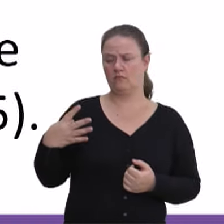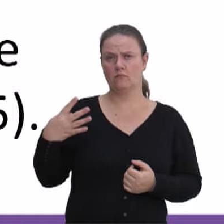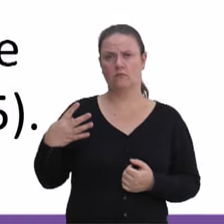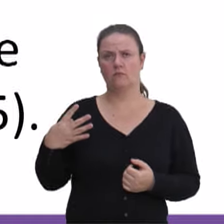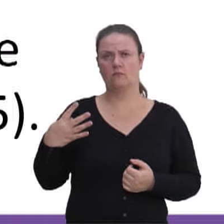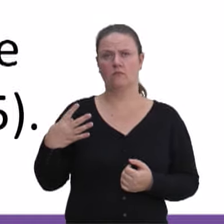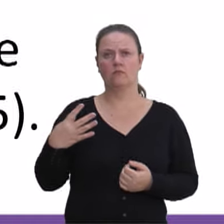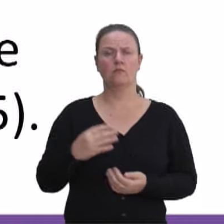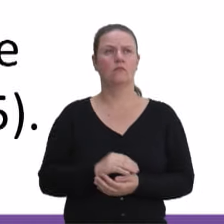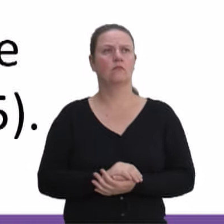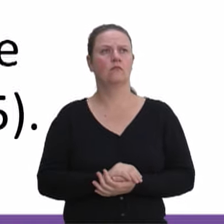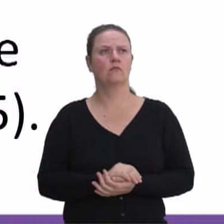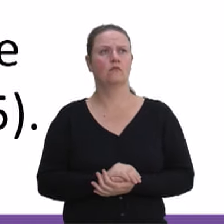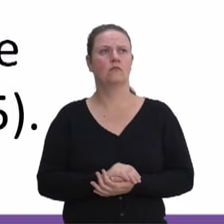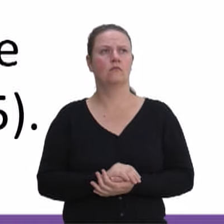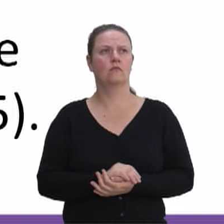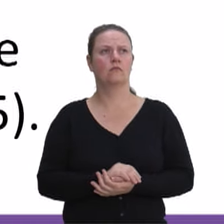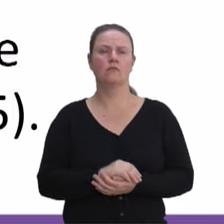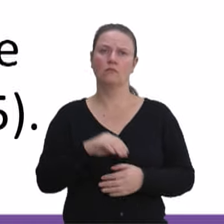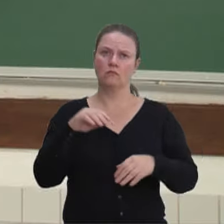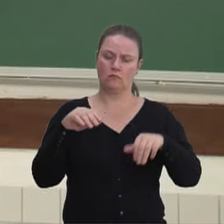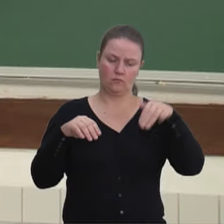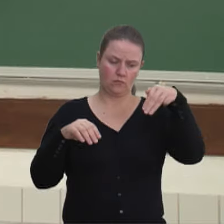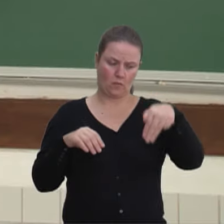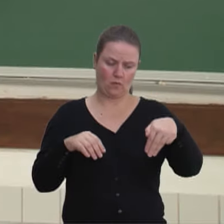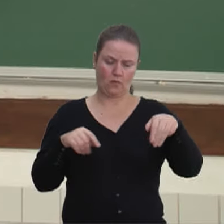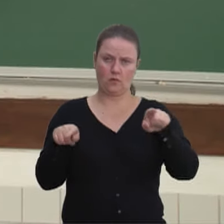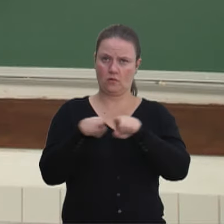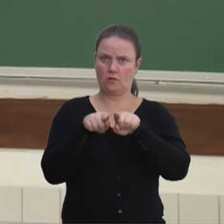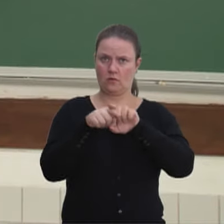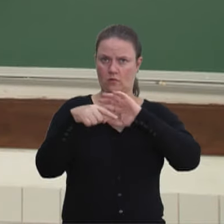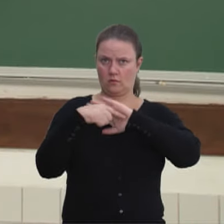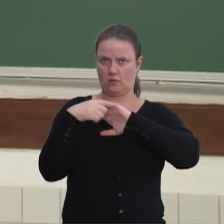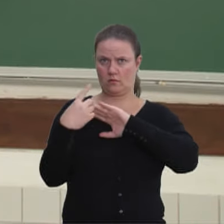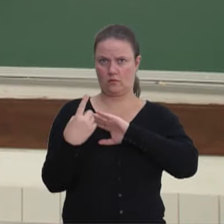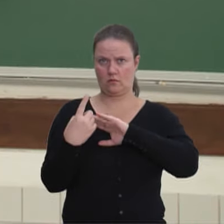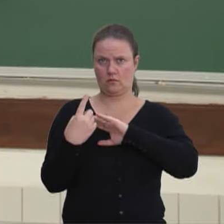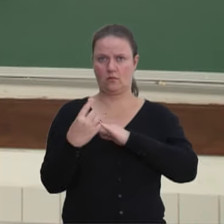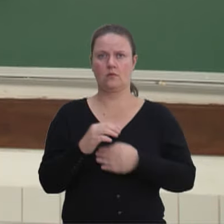meu m eu descobri aqui, que é menos 1.